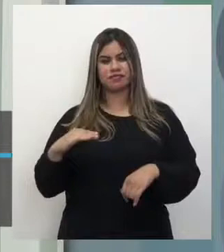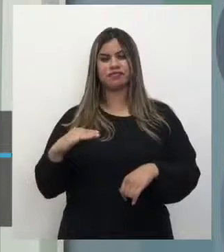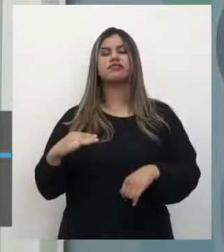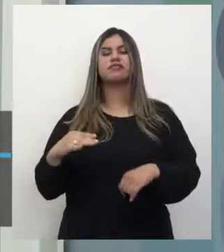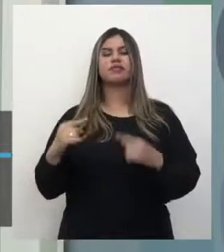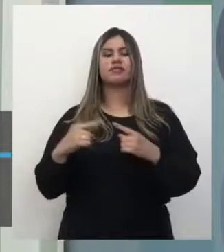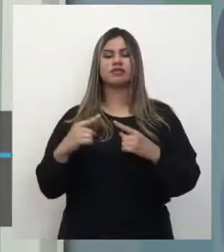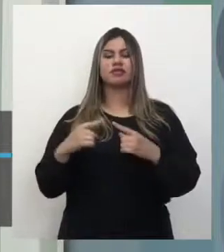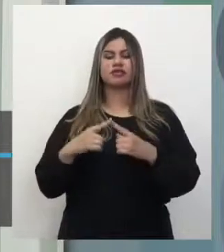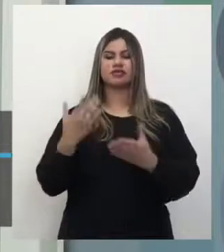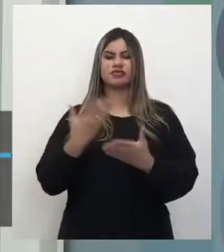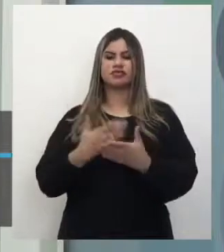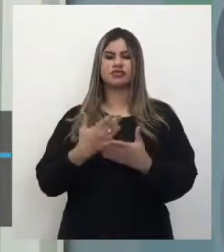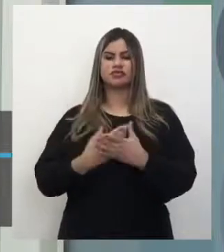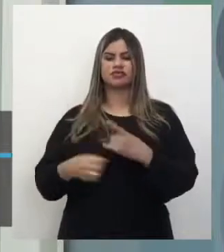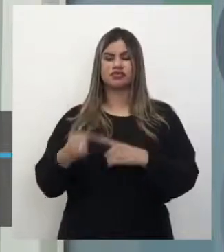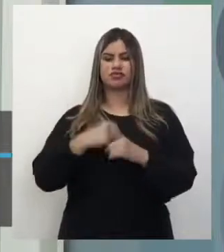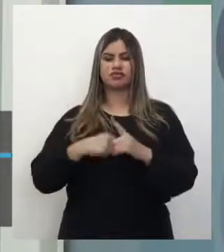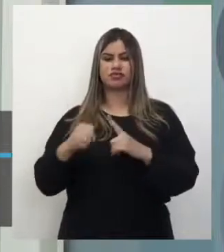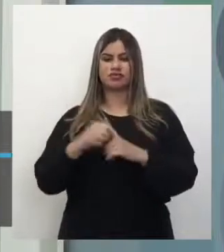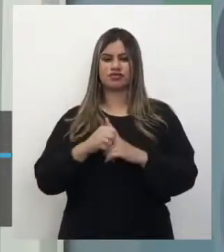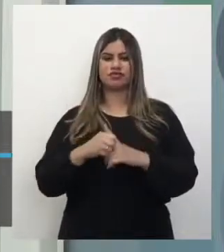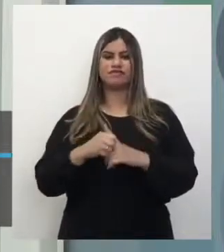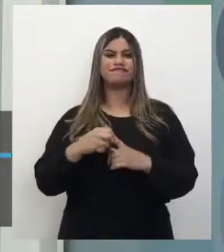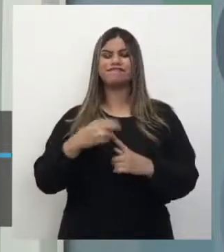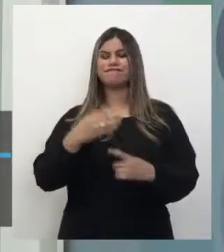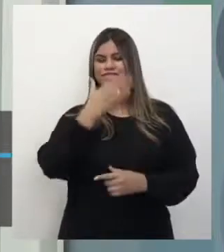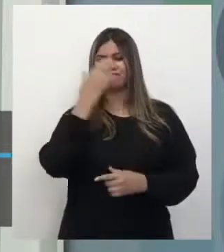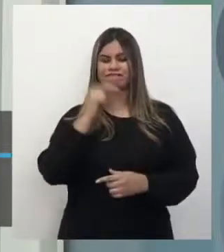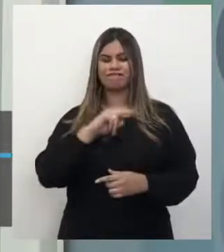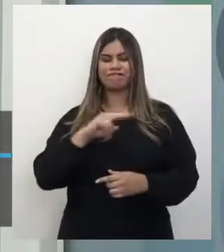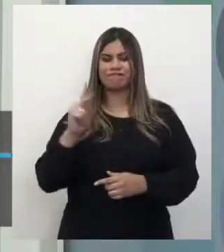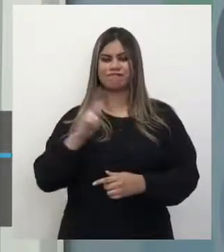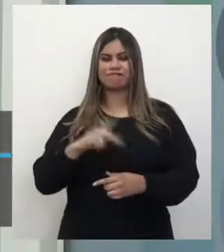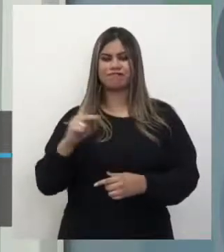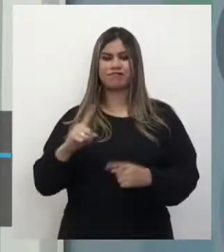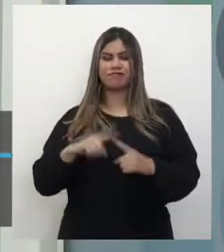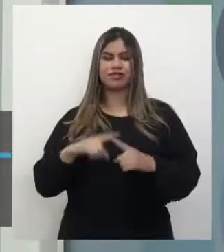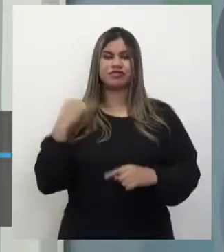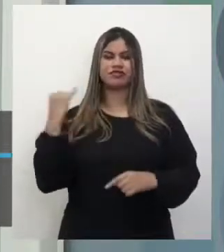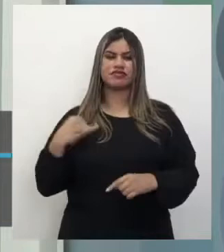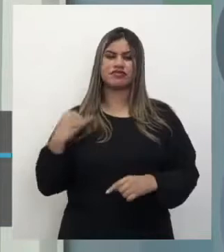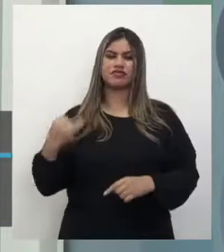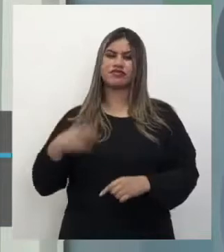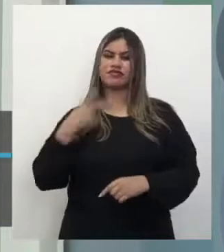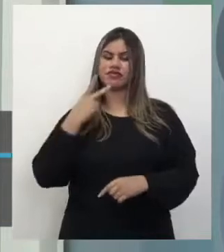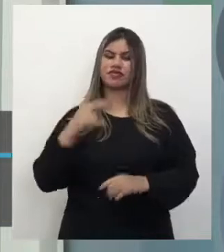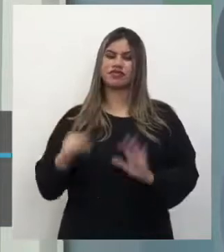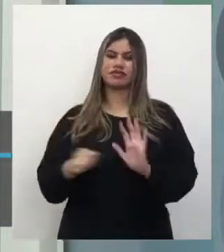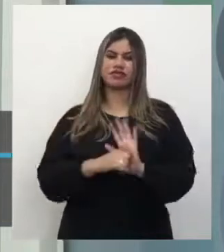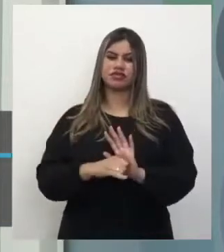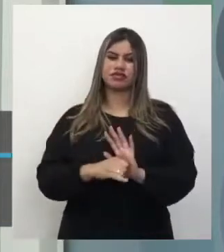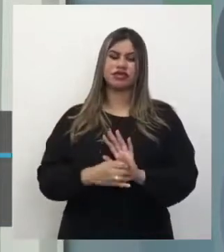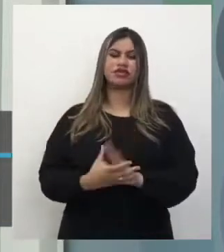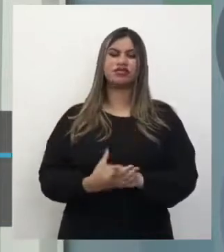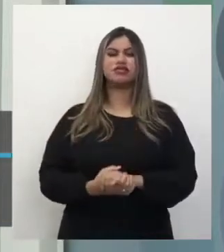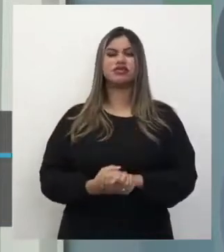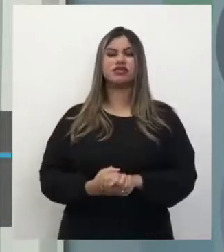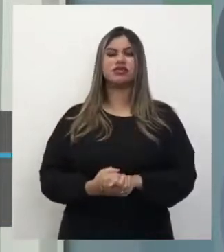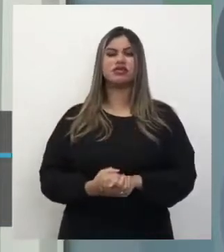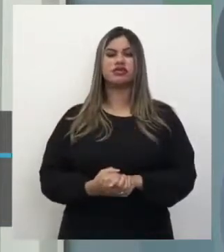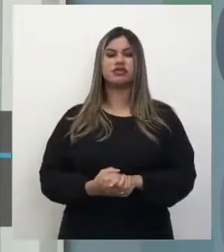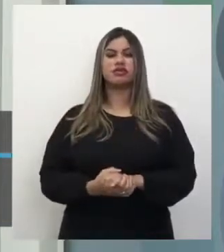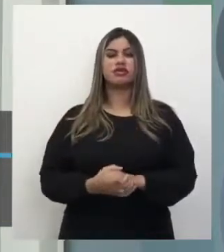Sociologia, que eu não me recordo agora o nome do professor, infelizmente, e aí a Jennifer conversava sobre identidade e